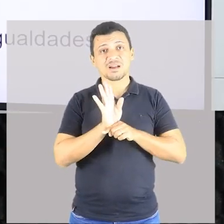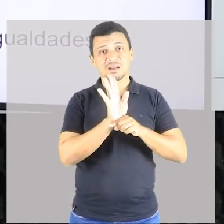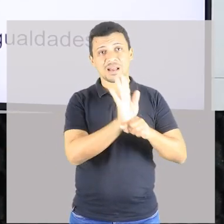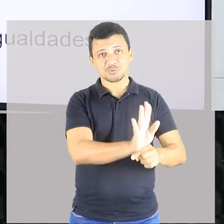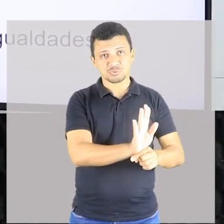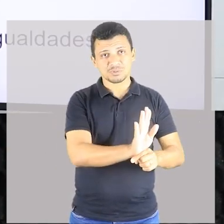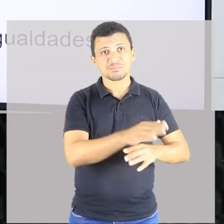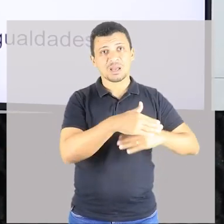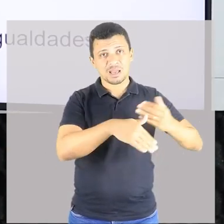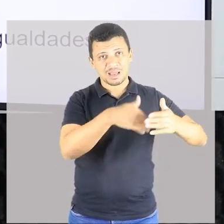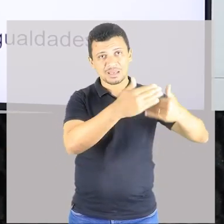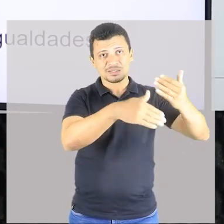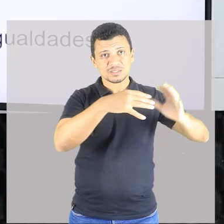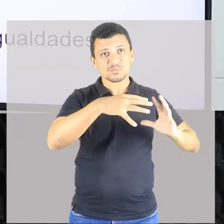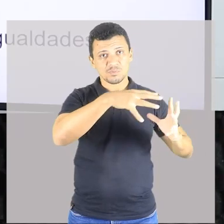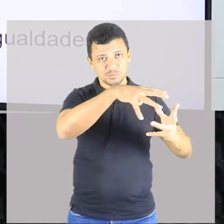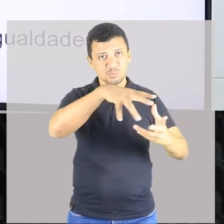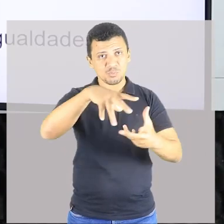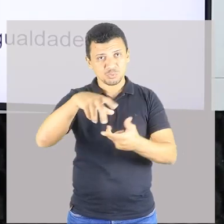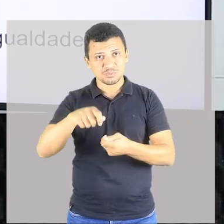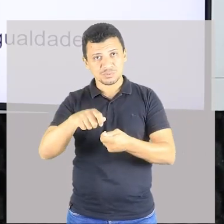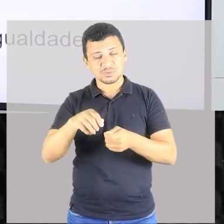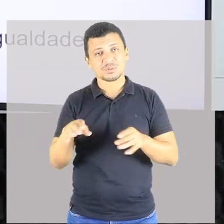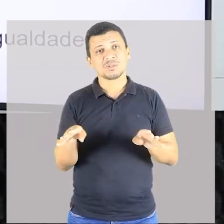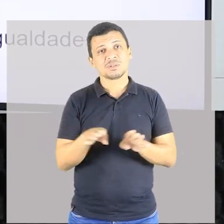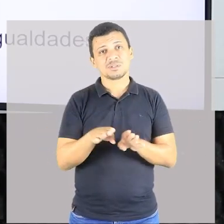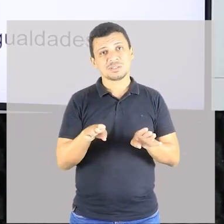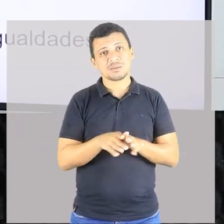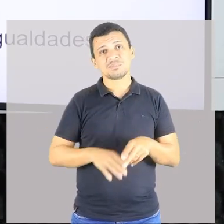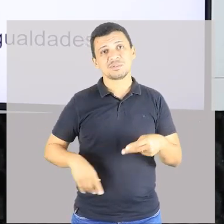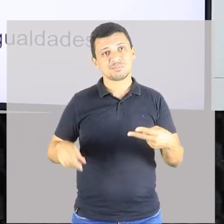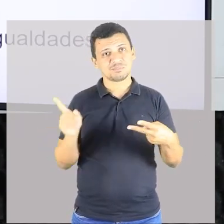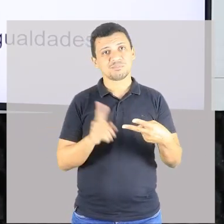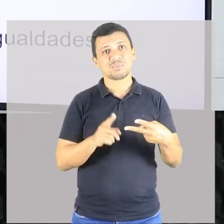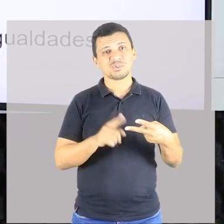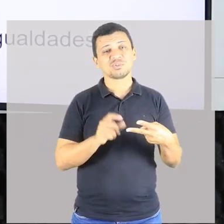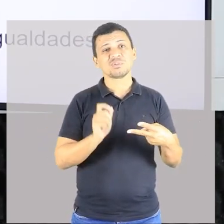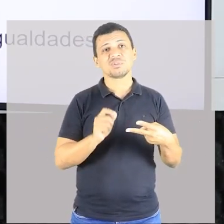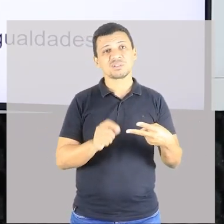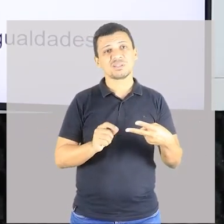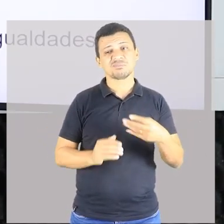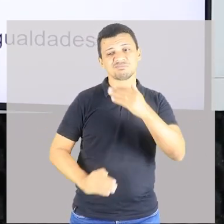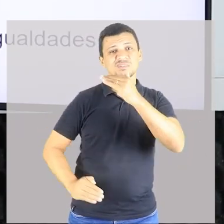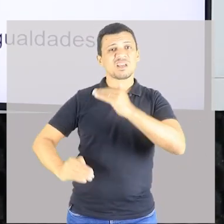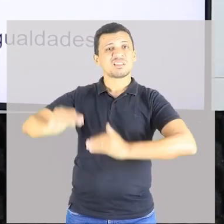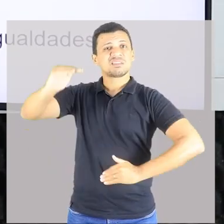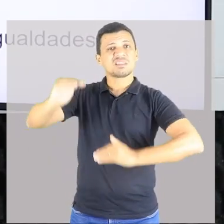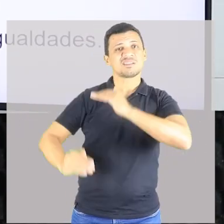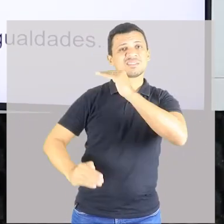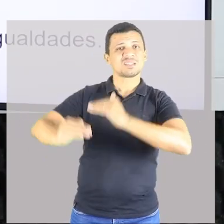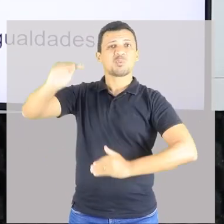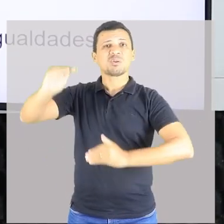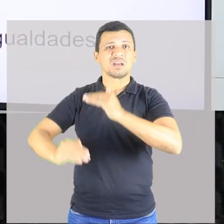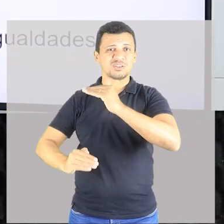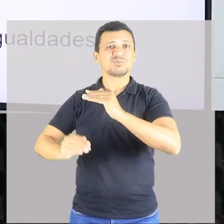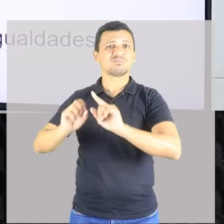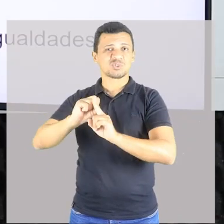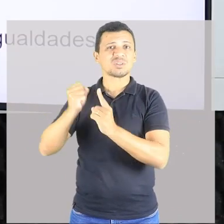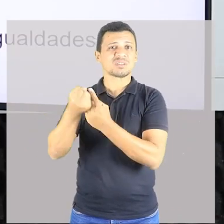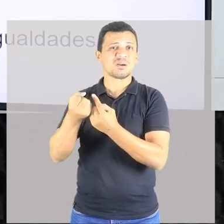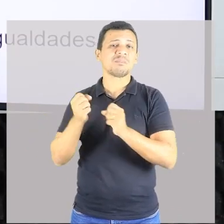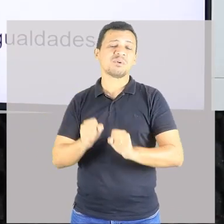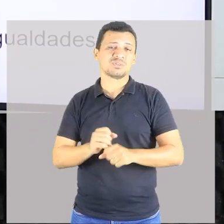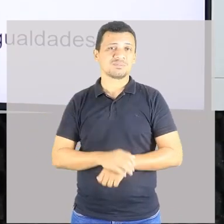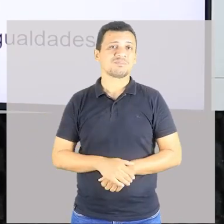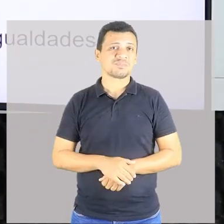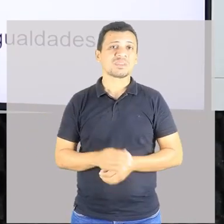a desenvolver o mundo, ela também pode ser fator de aumento das desigualdades, principalmente entre